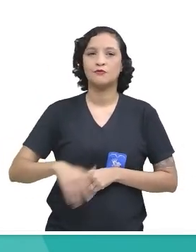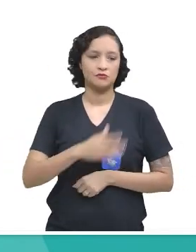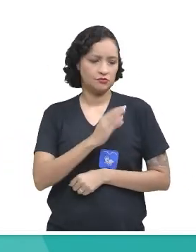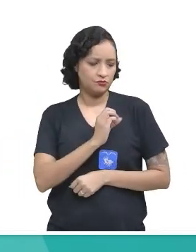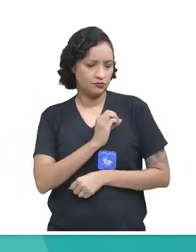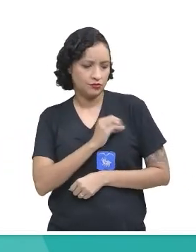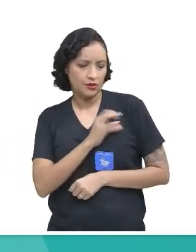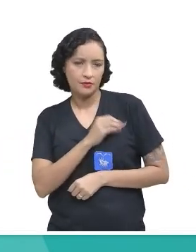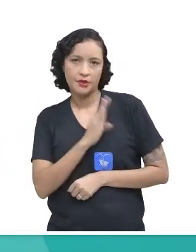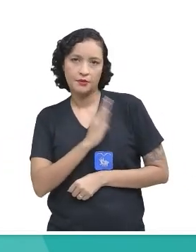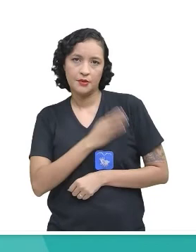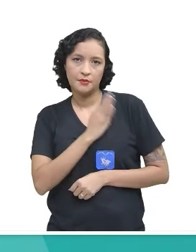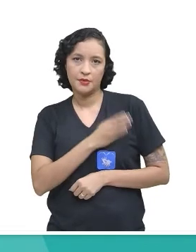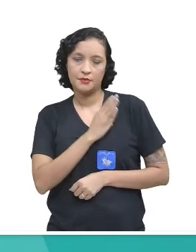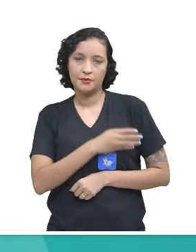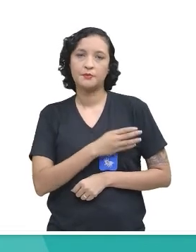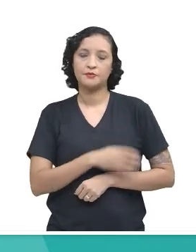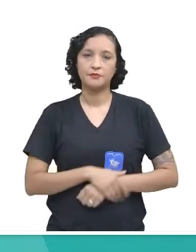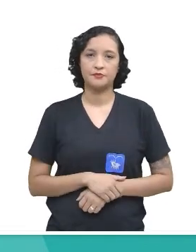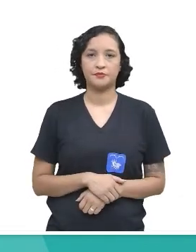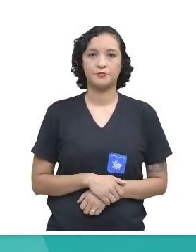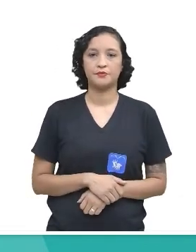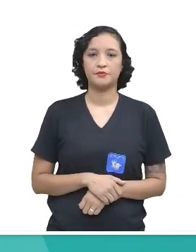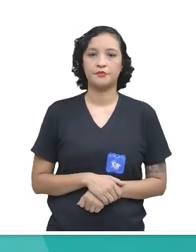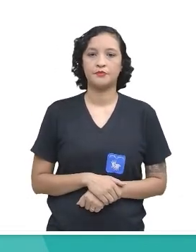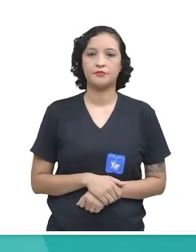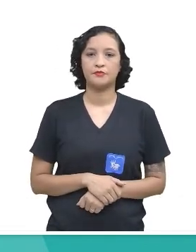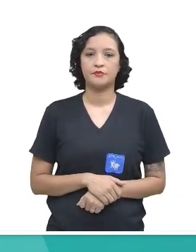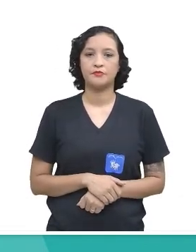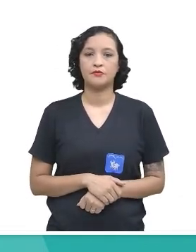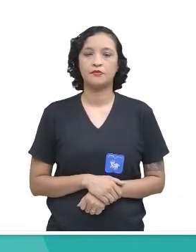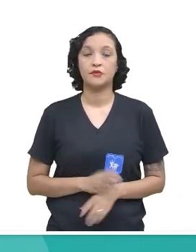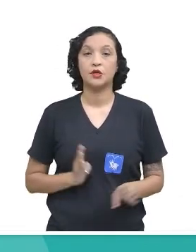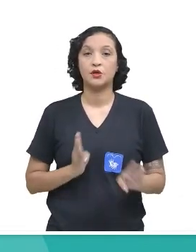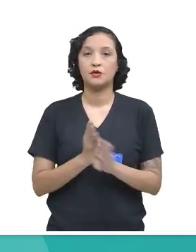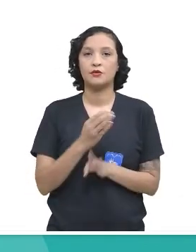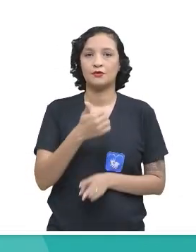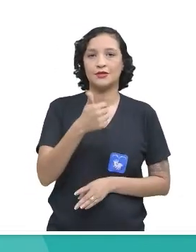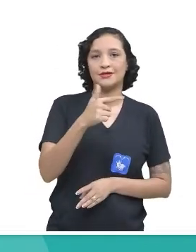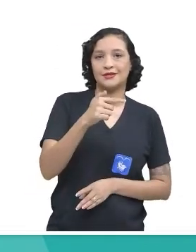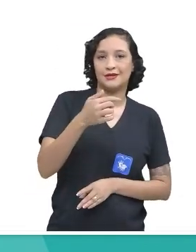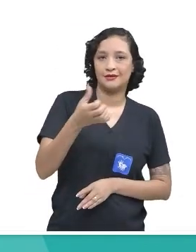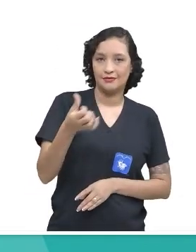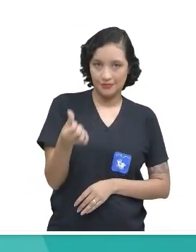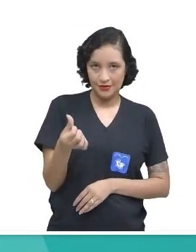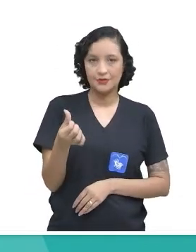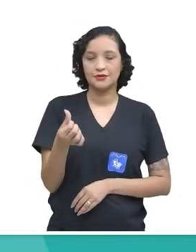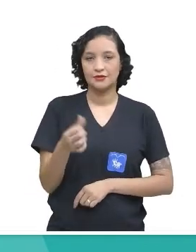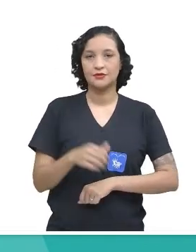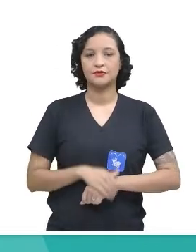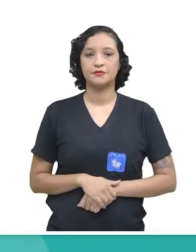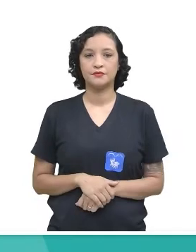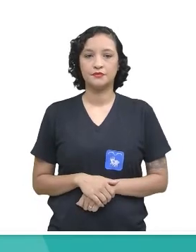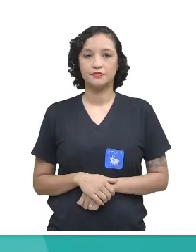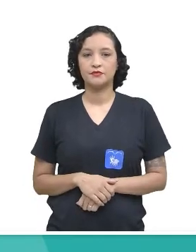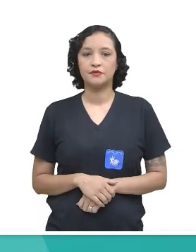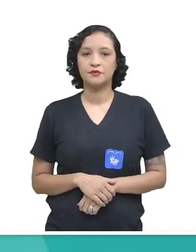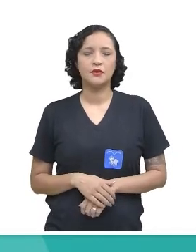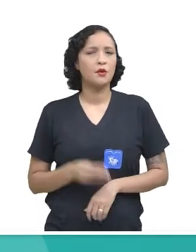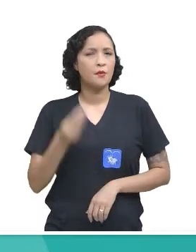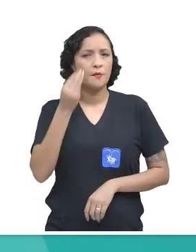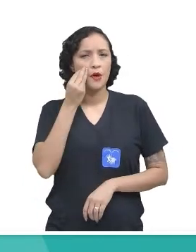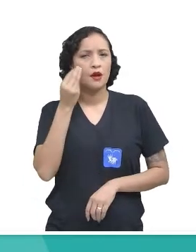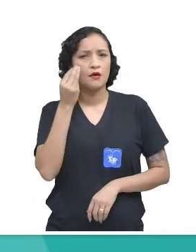frequência cardíaca, a FC de treinamento, notando que o coração batia 176 batimentos. Então, vamos saber